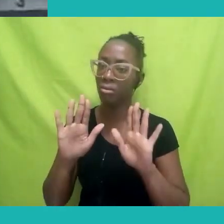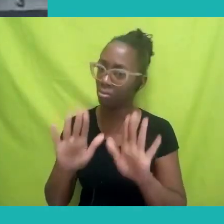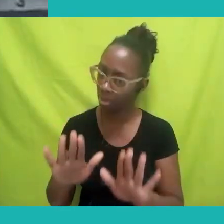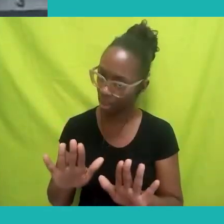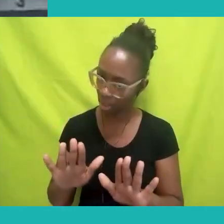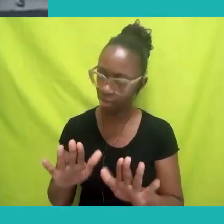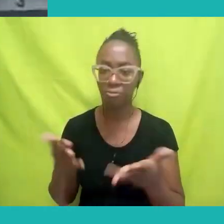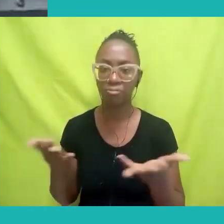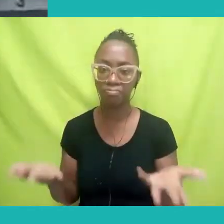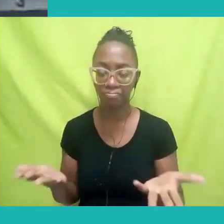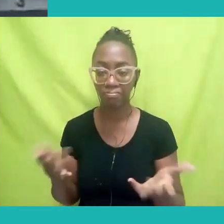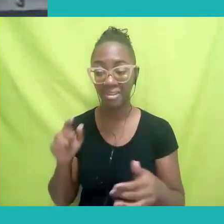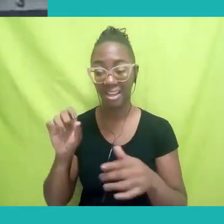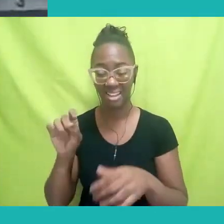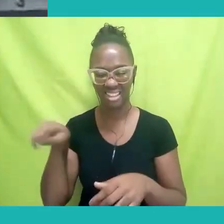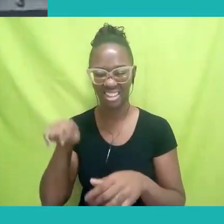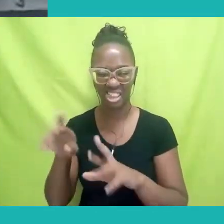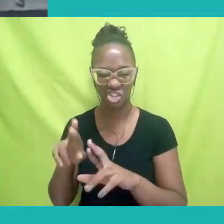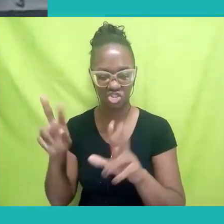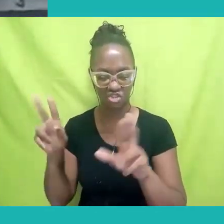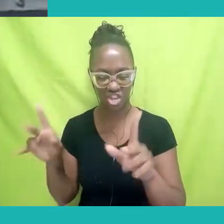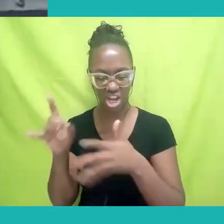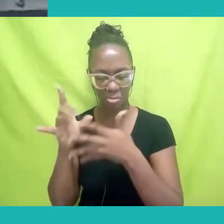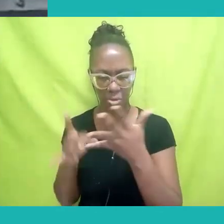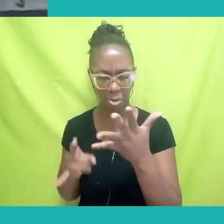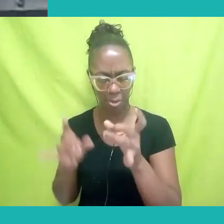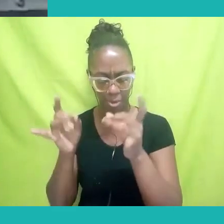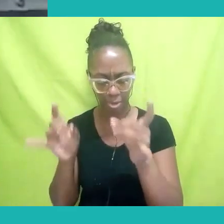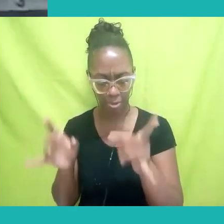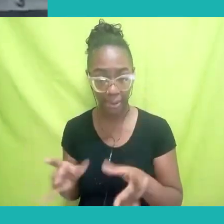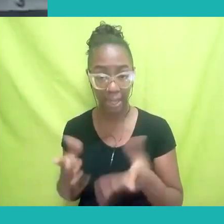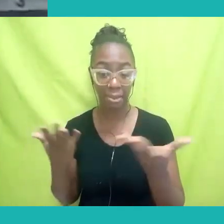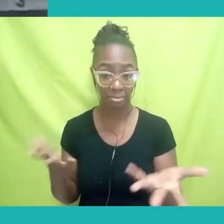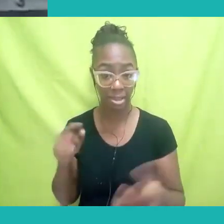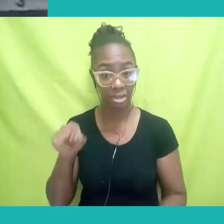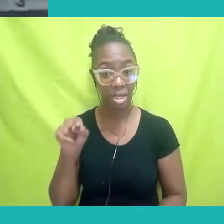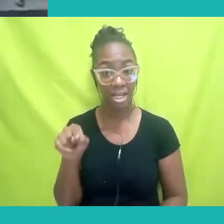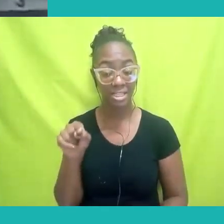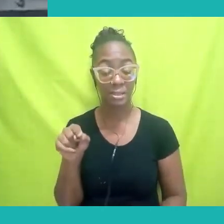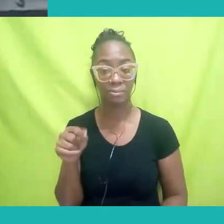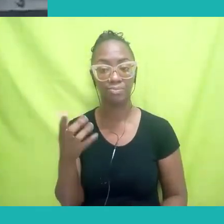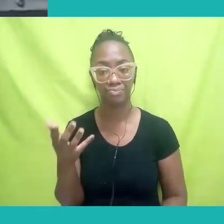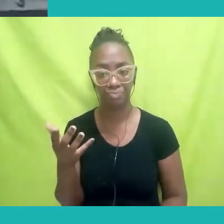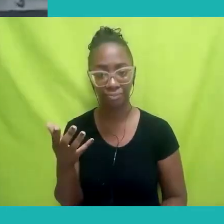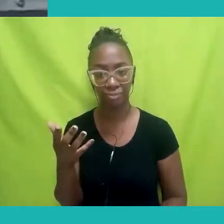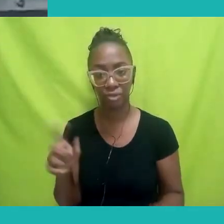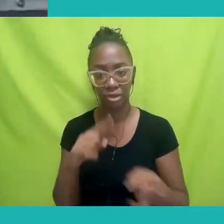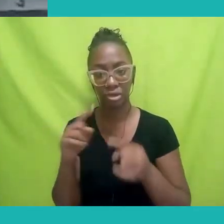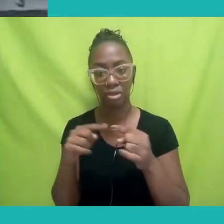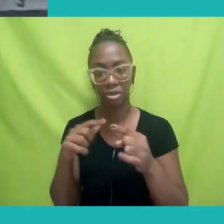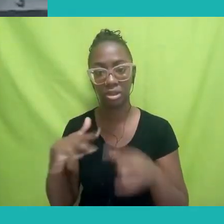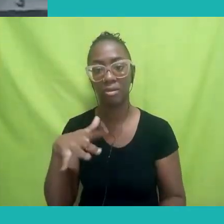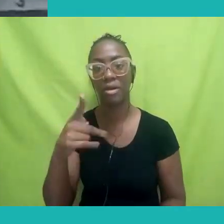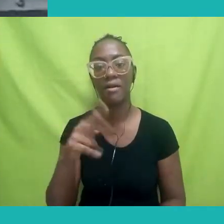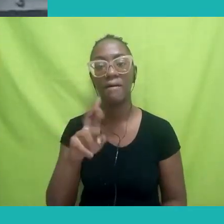essa especificidade, essa questão da natureza desse regime previdenciário, desse